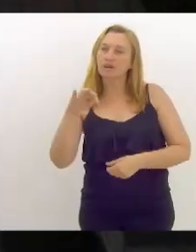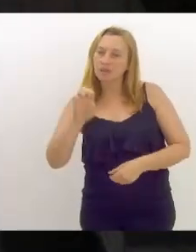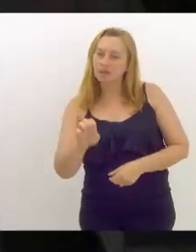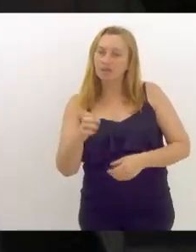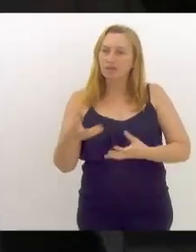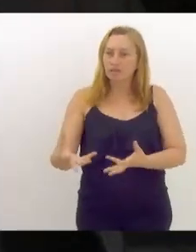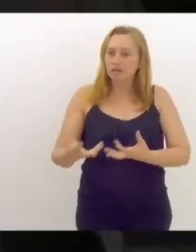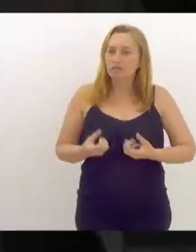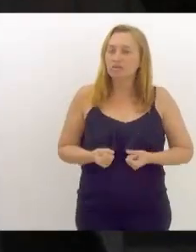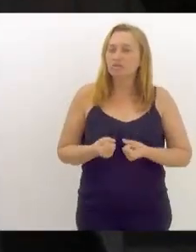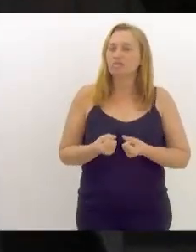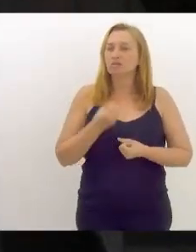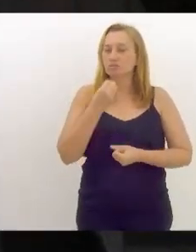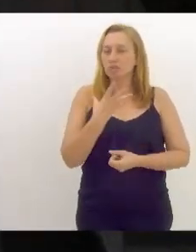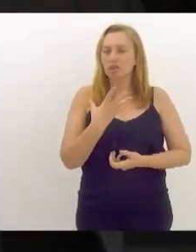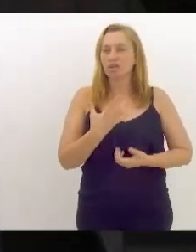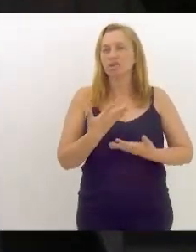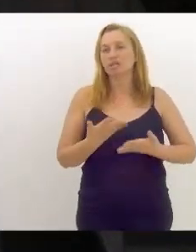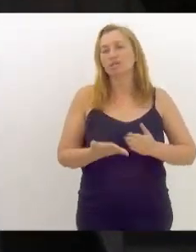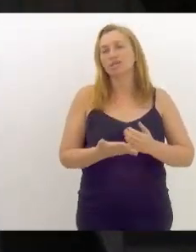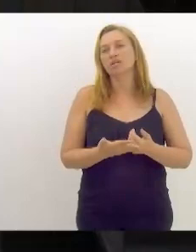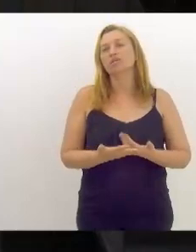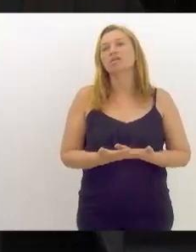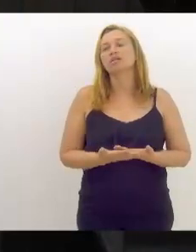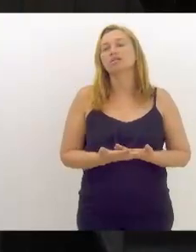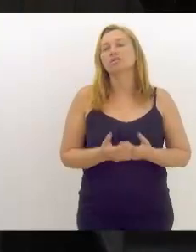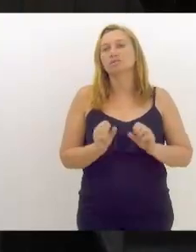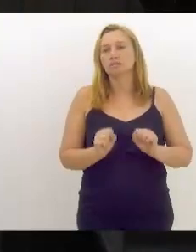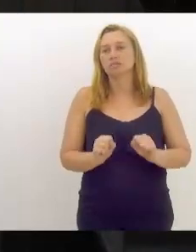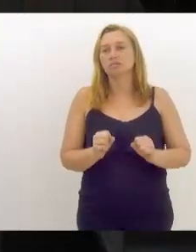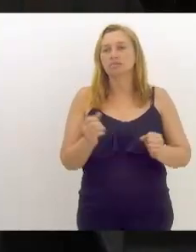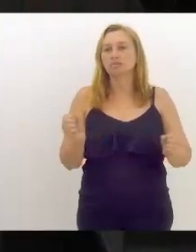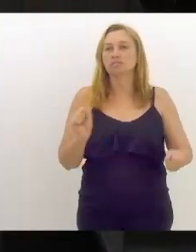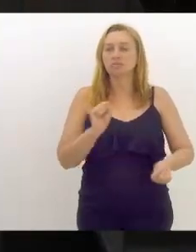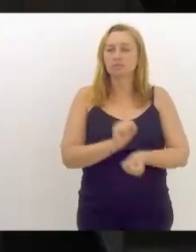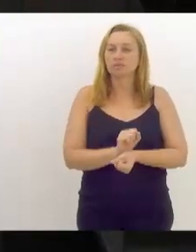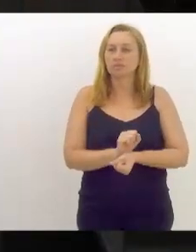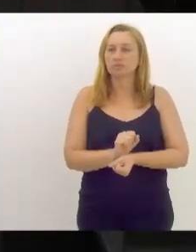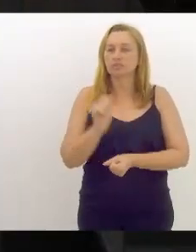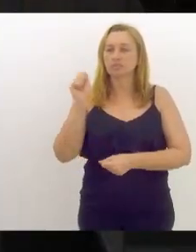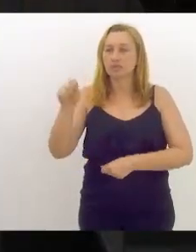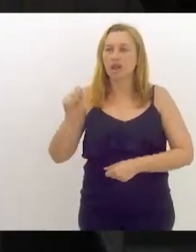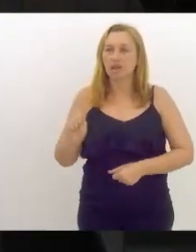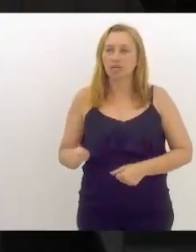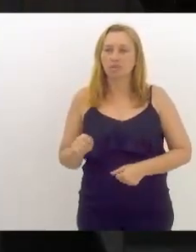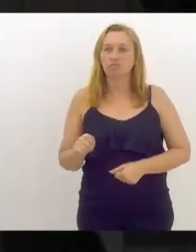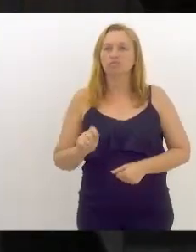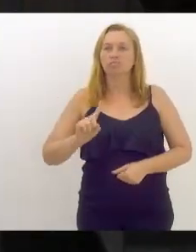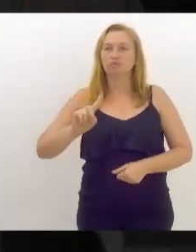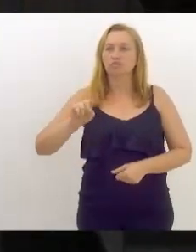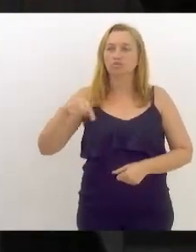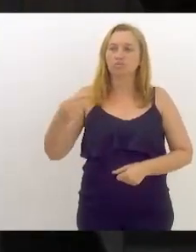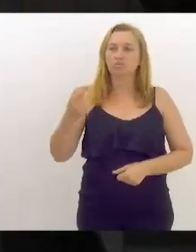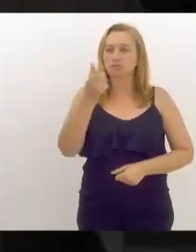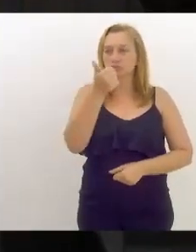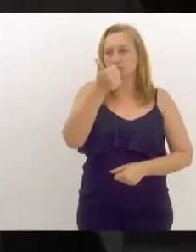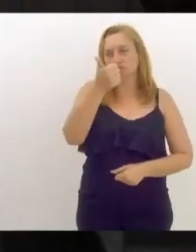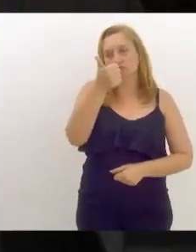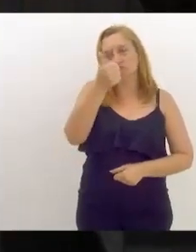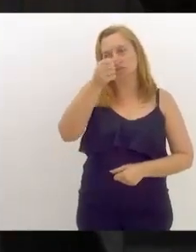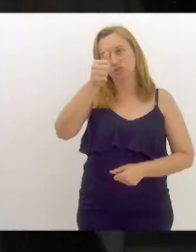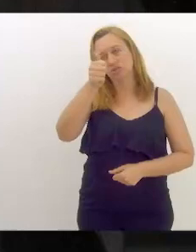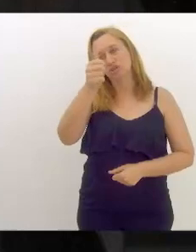acolheu e atendeu muito bem, para que possa suspender esse leilão do próximo dia 16, que,